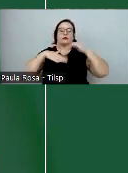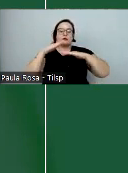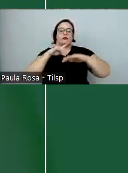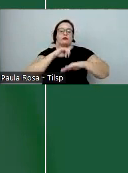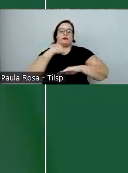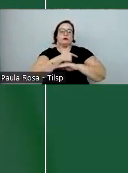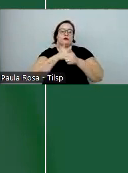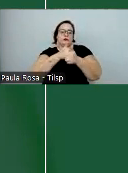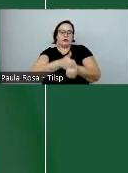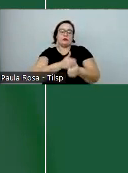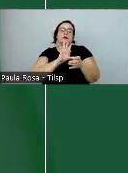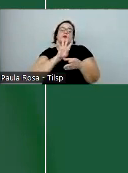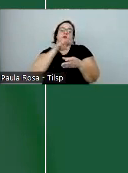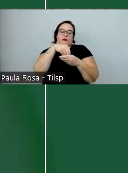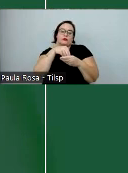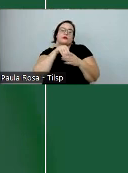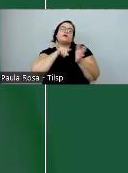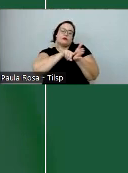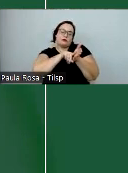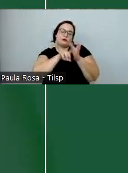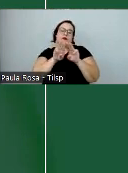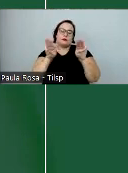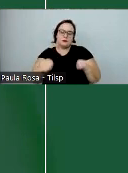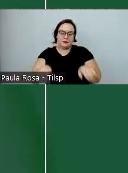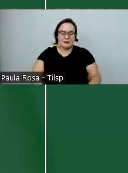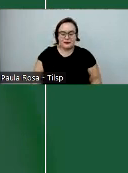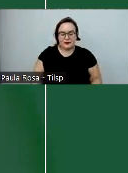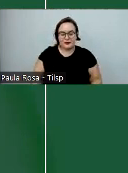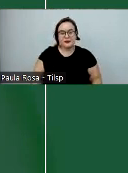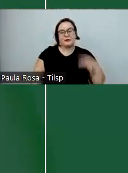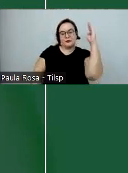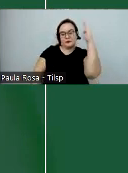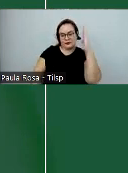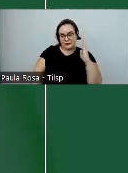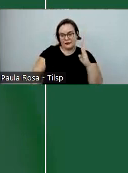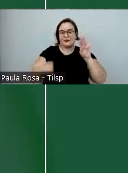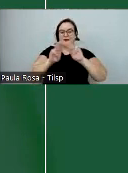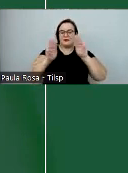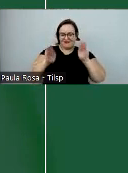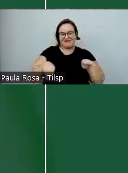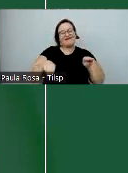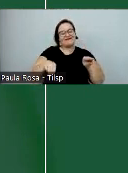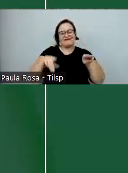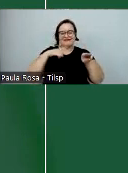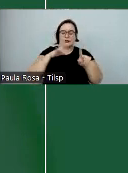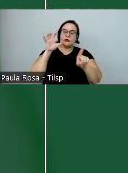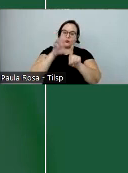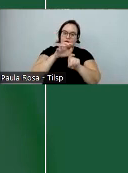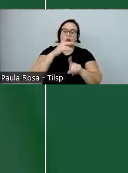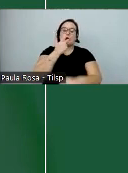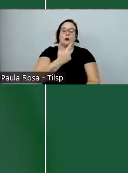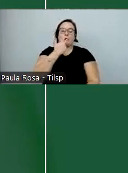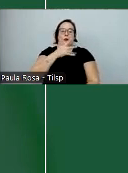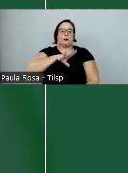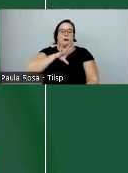campo dos museus o Brasil né e os museus em bebidas aí da Língua Portuguesa e da nossa cultura material